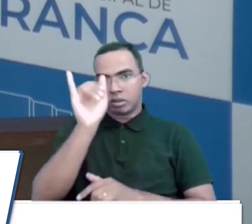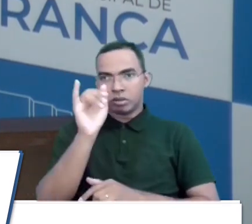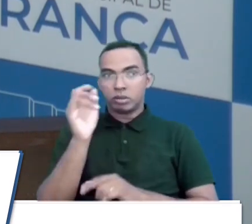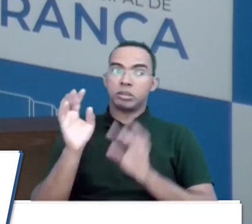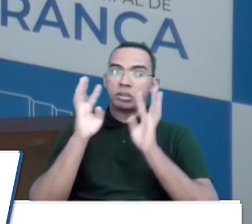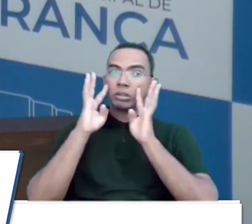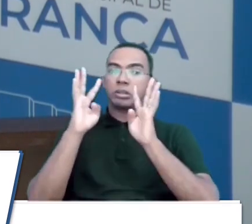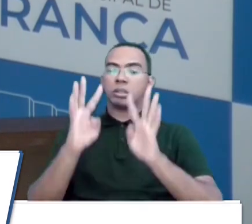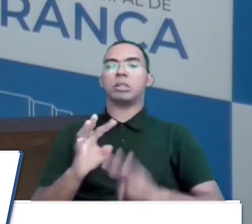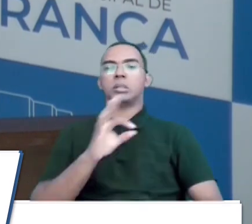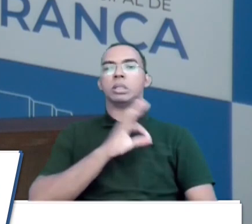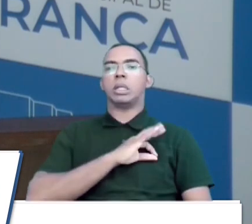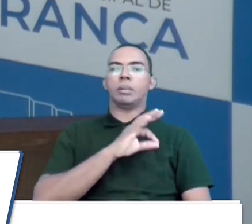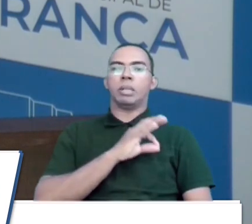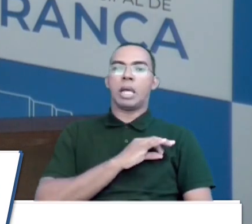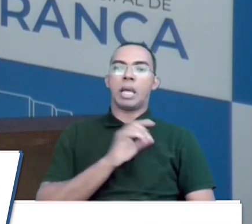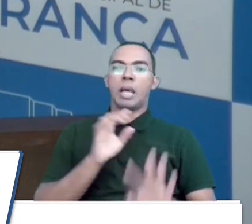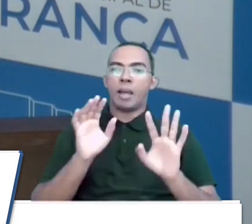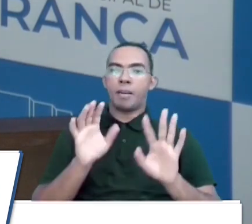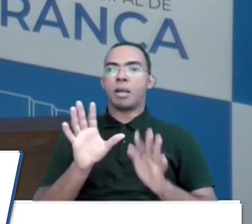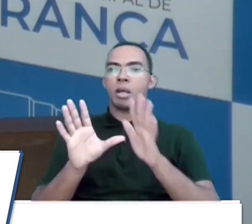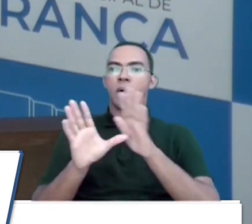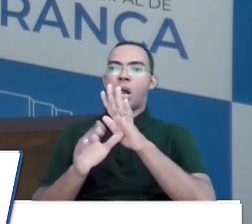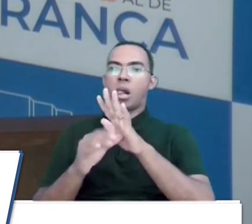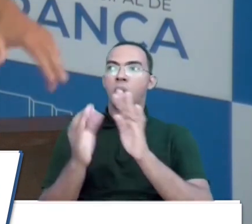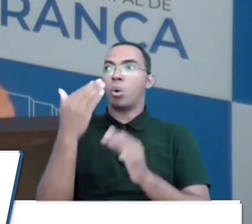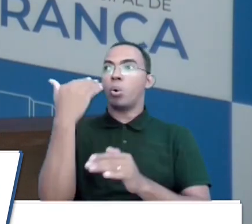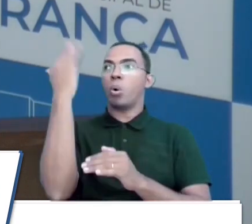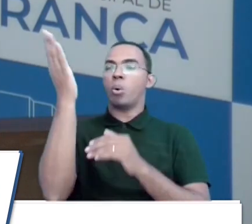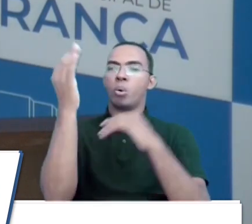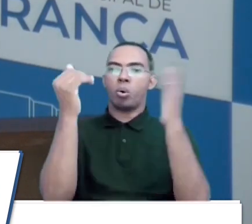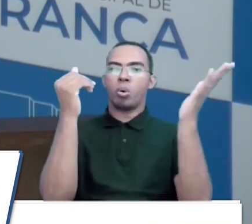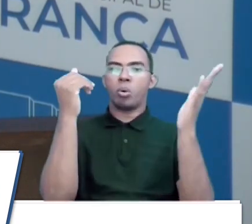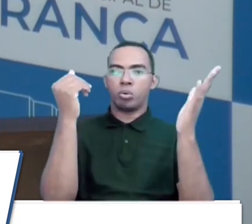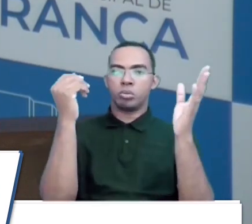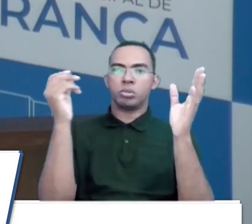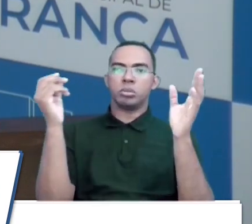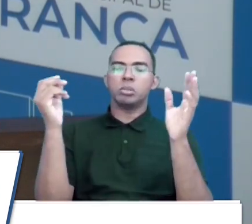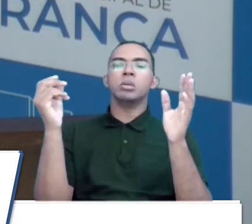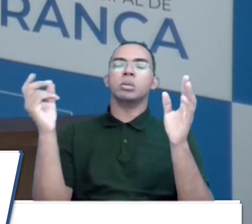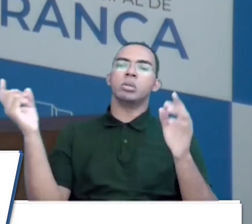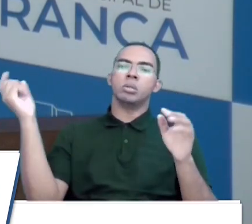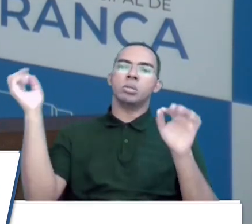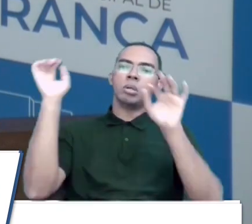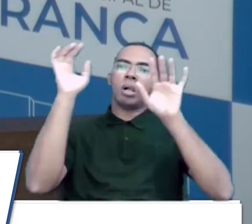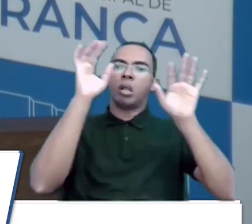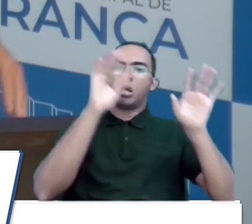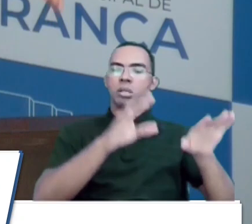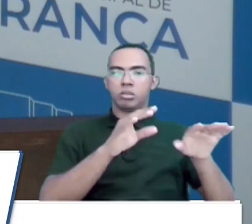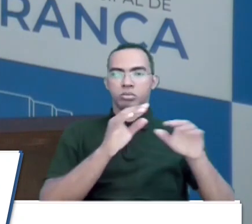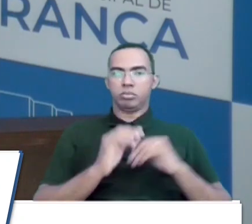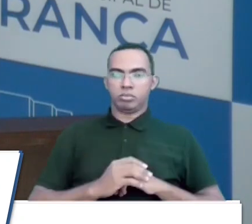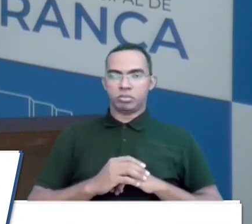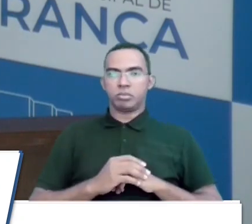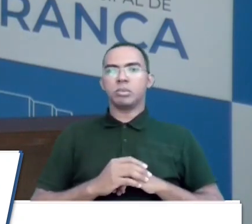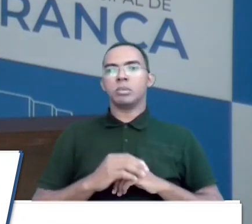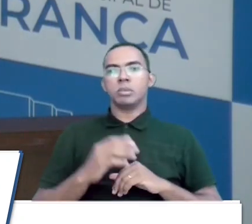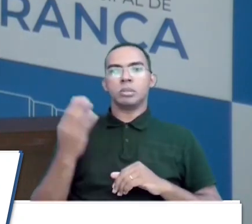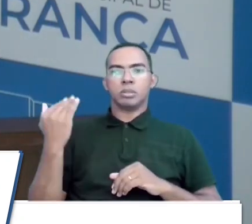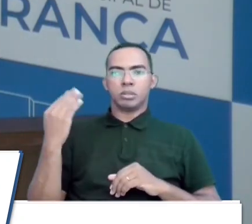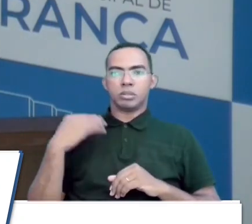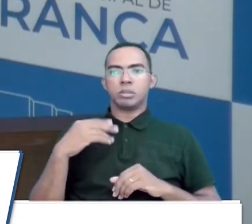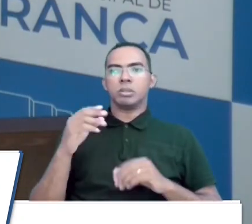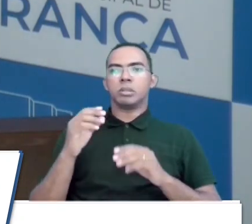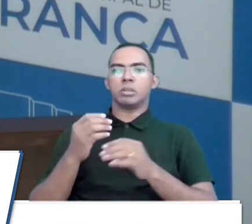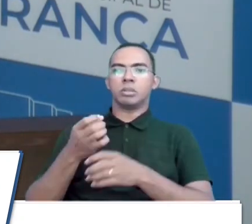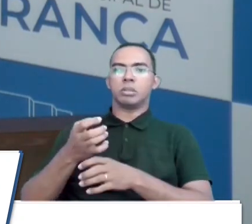da polícia. Porém, eles furtam em regiões um pouquinho mais longas e levam isso para lá. Recentemente teve a escada ali